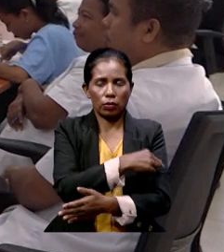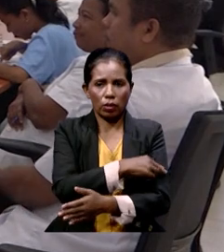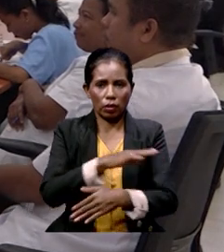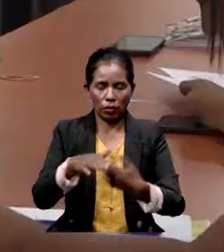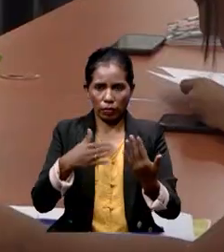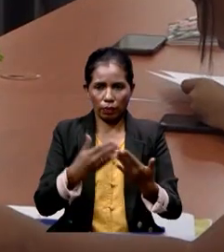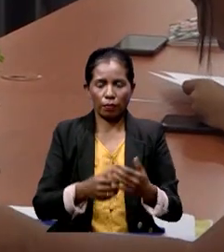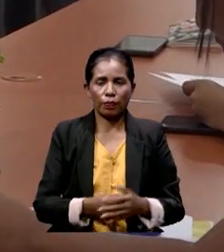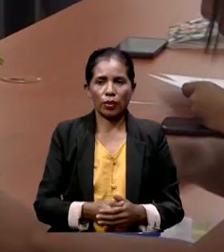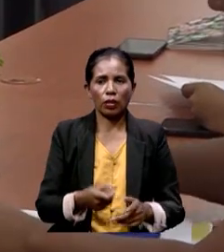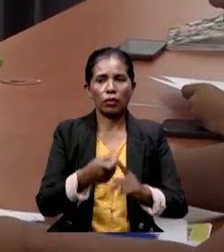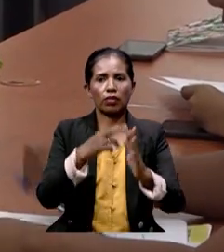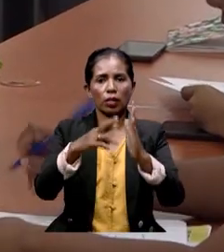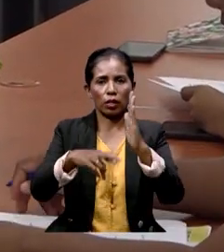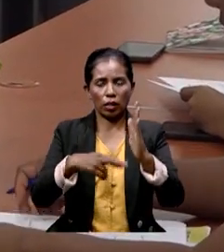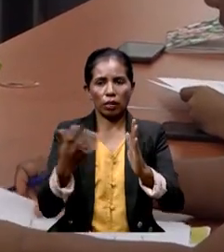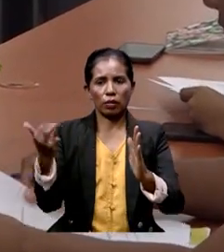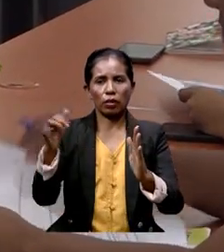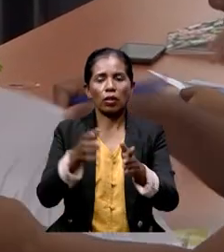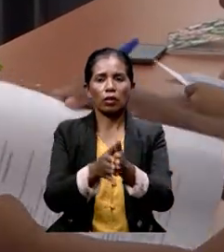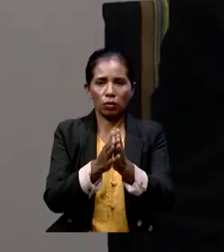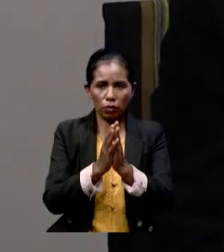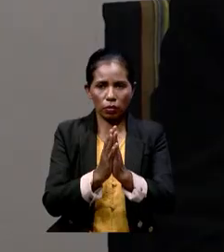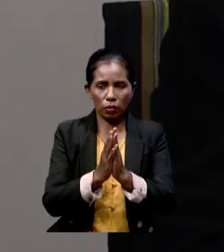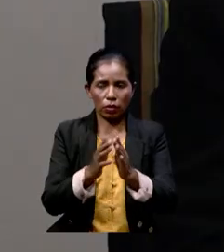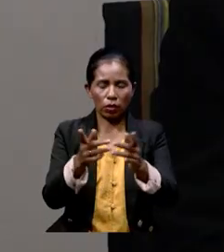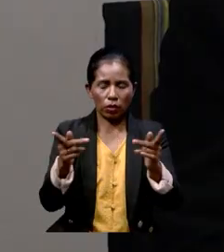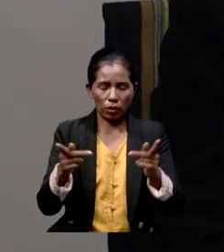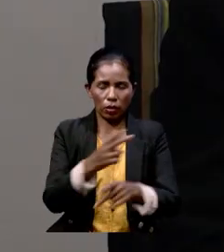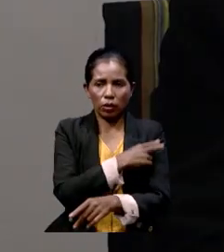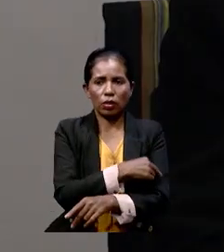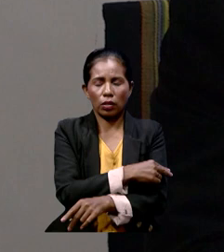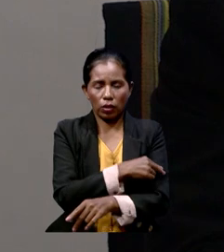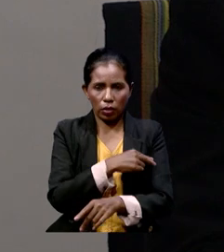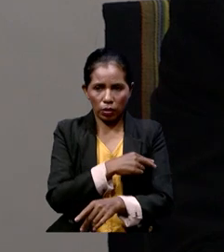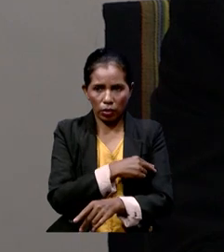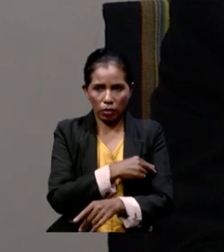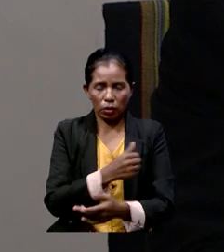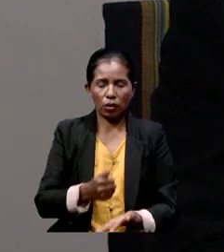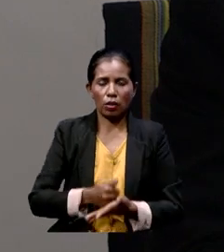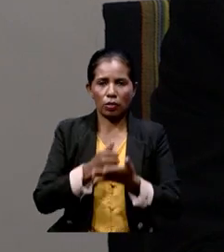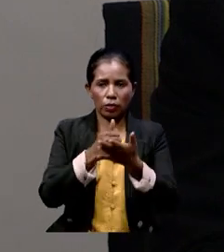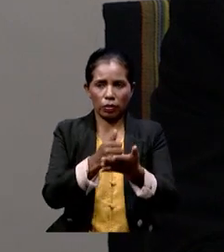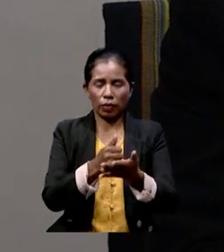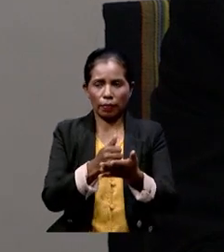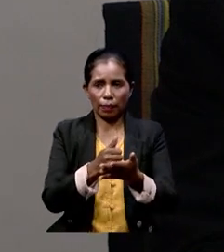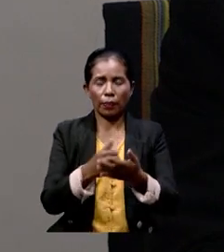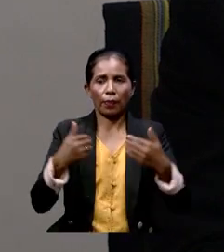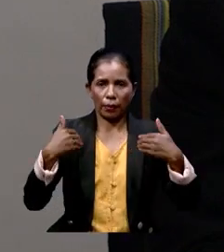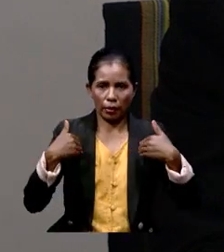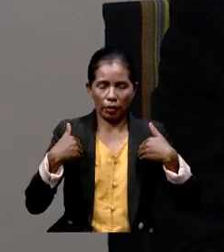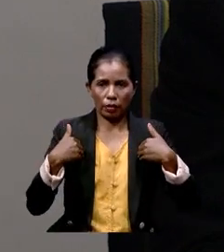depois, você critério que será Russo TAN e o centro de acolhimento e atendimento Sernene e a mais.